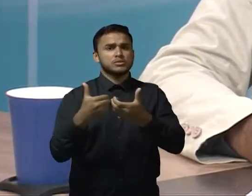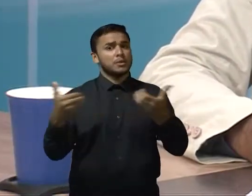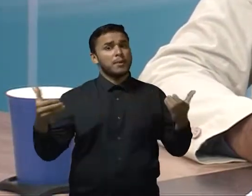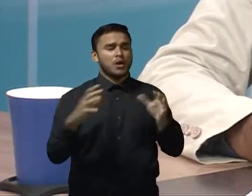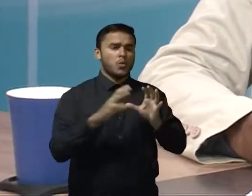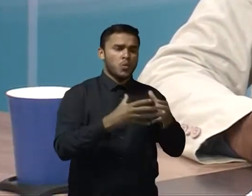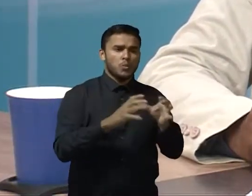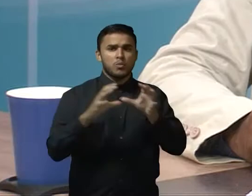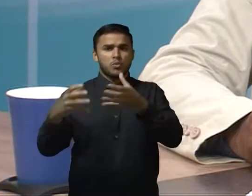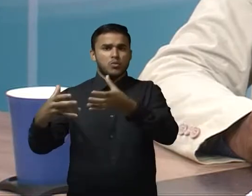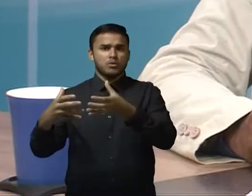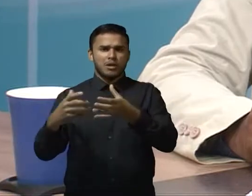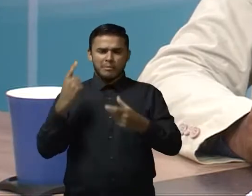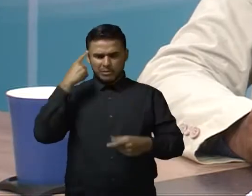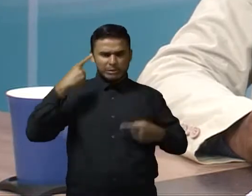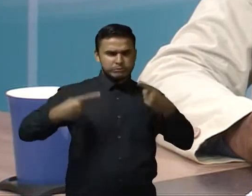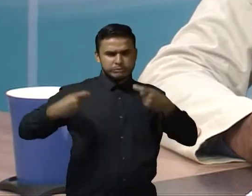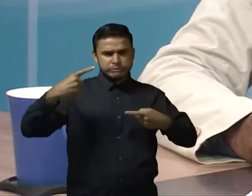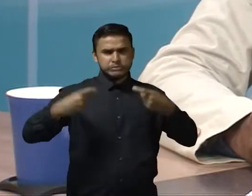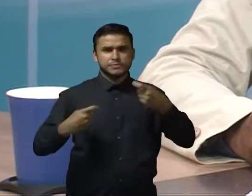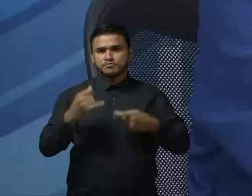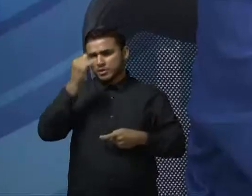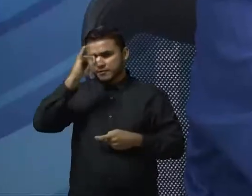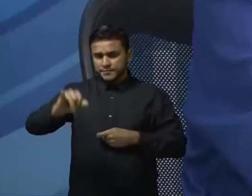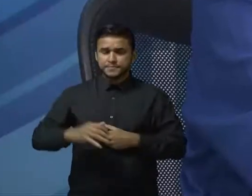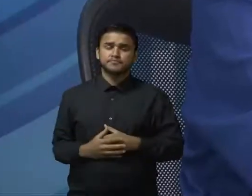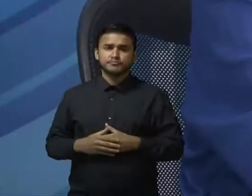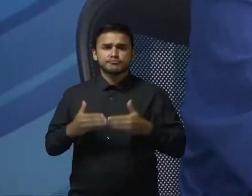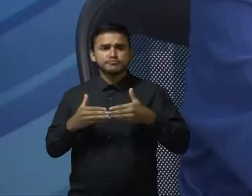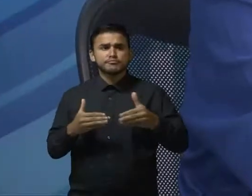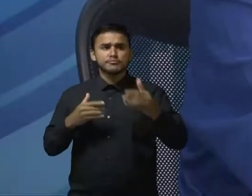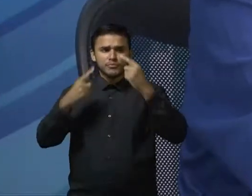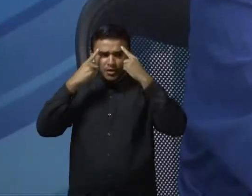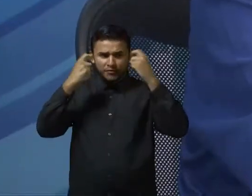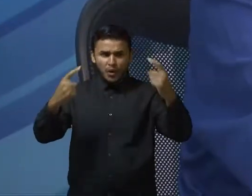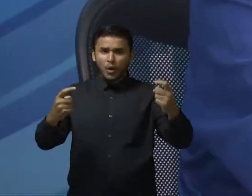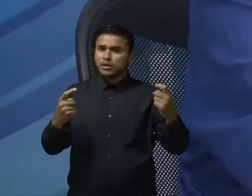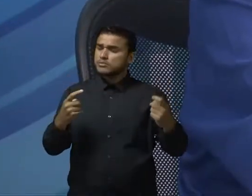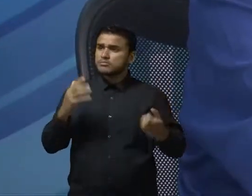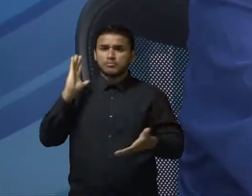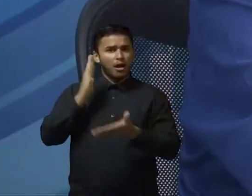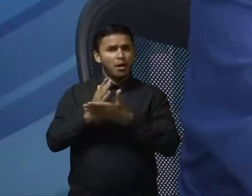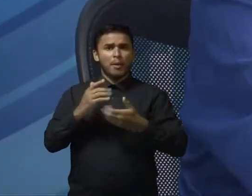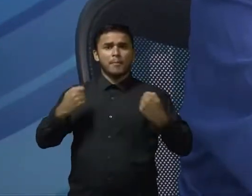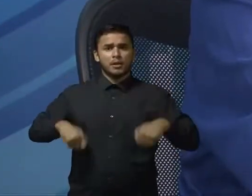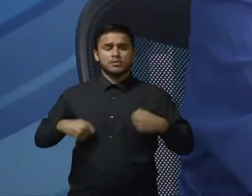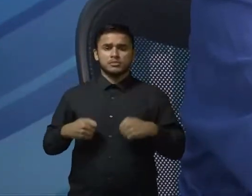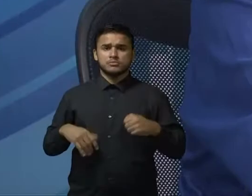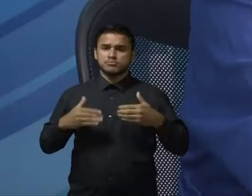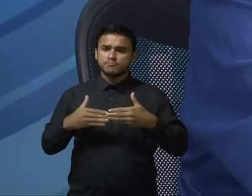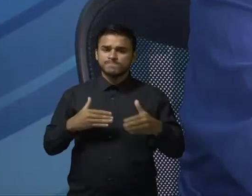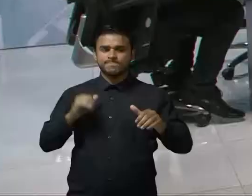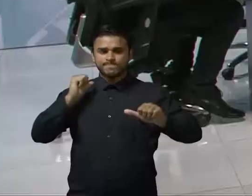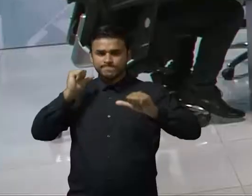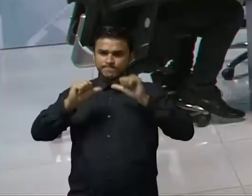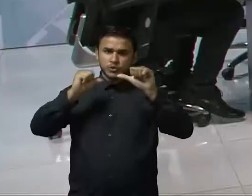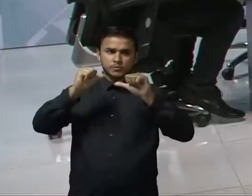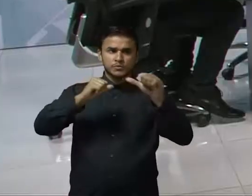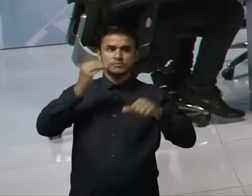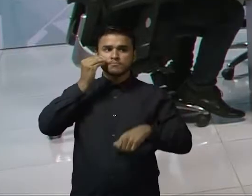refrear a questão da violência o mais possível, até que as medidas maiores de mais gestão estruturantes,